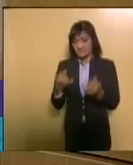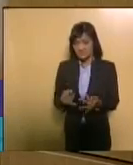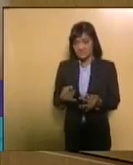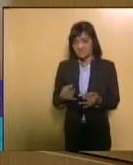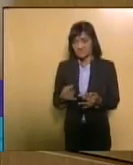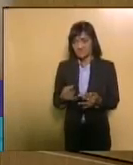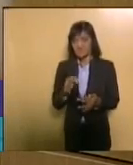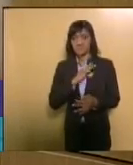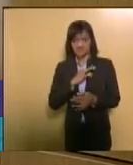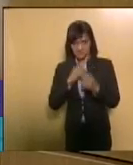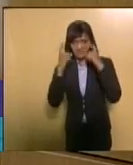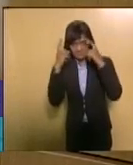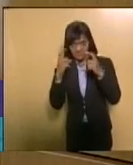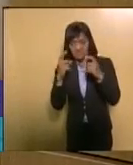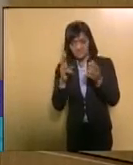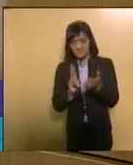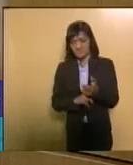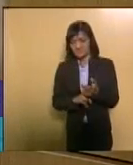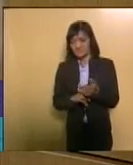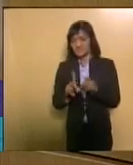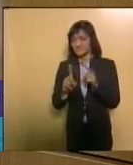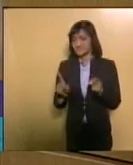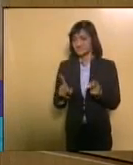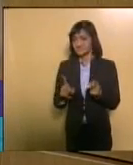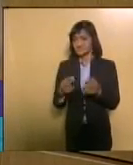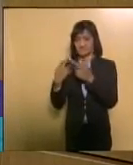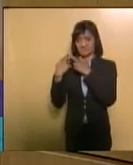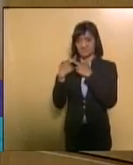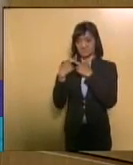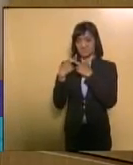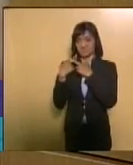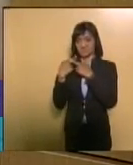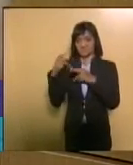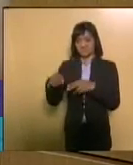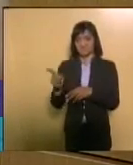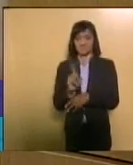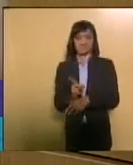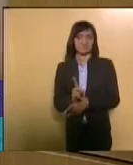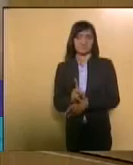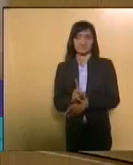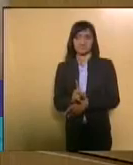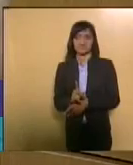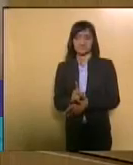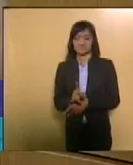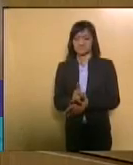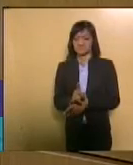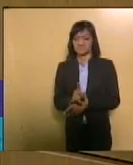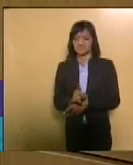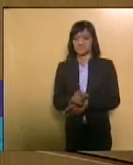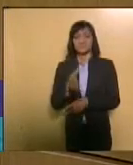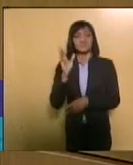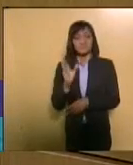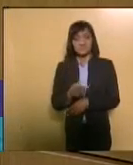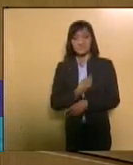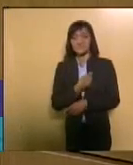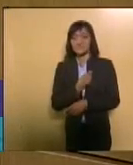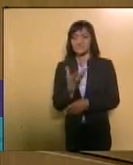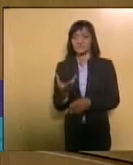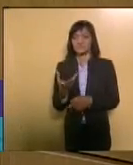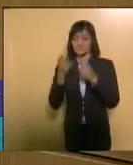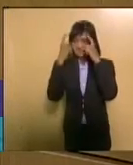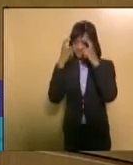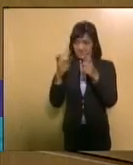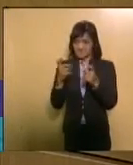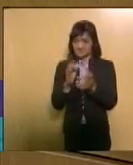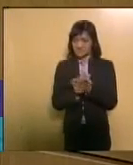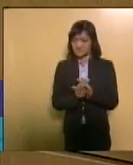é violenta assim a polícia é violenta mas a gente também não tá responsabilizando o comando porque esse cara não podia est na rua ele já um histórico de violência que ele deveria